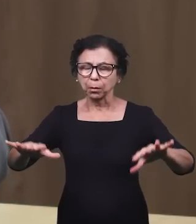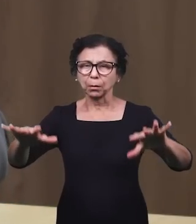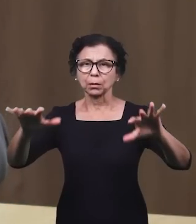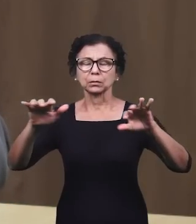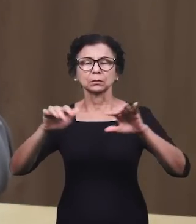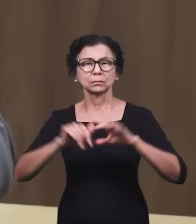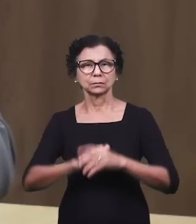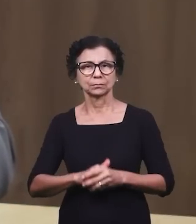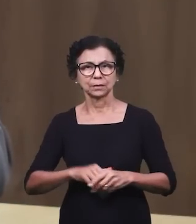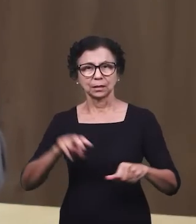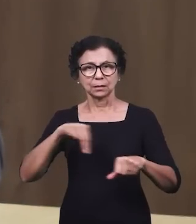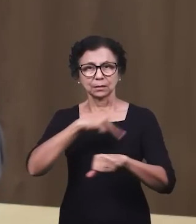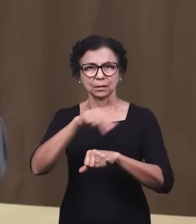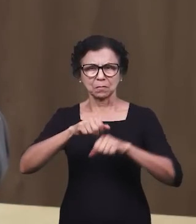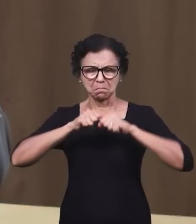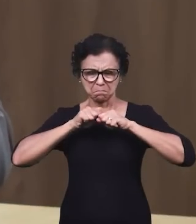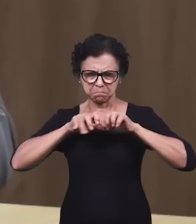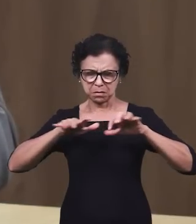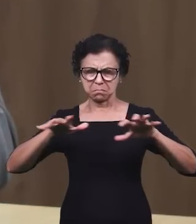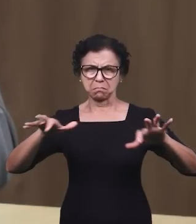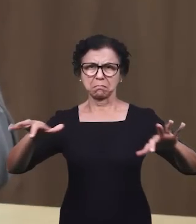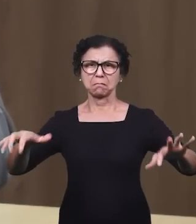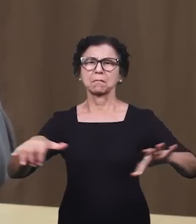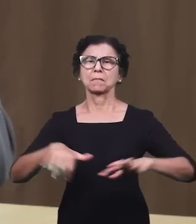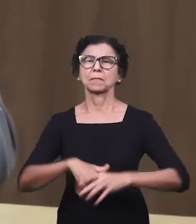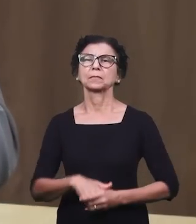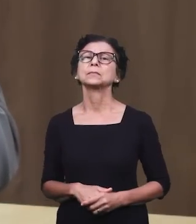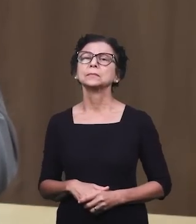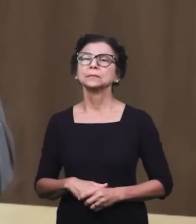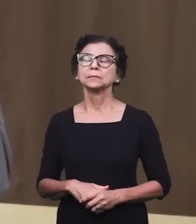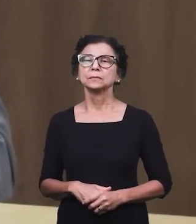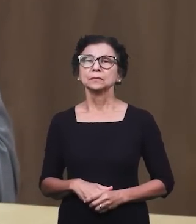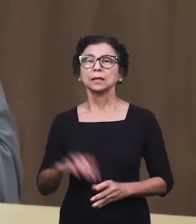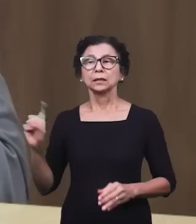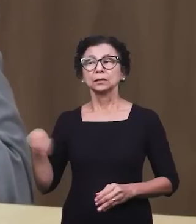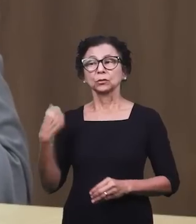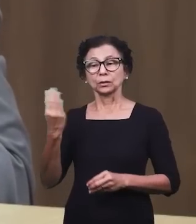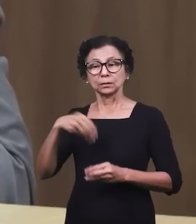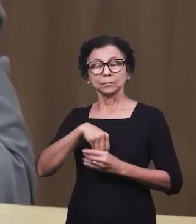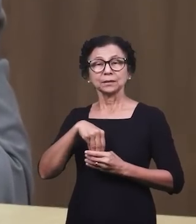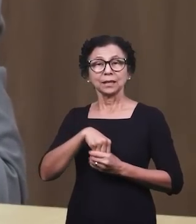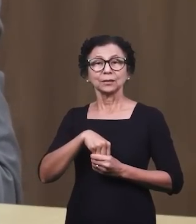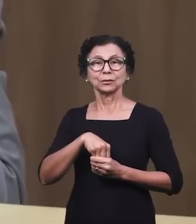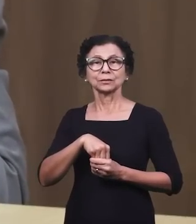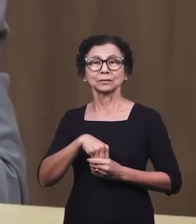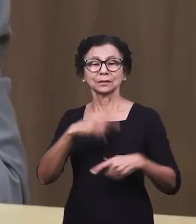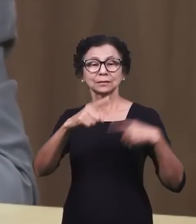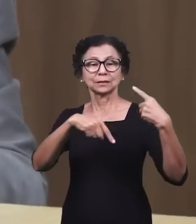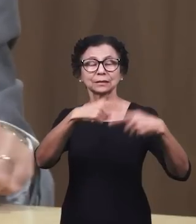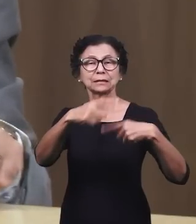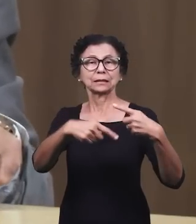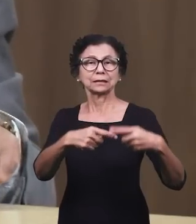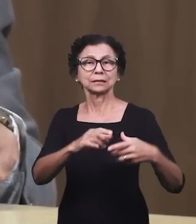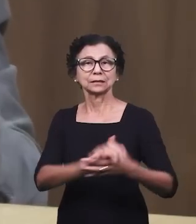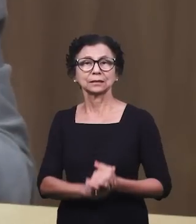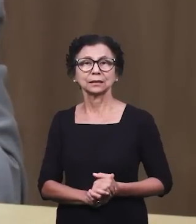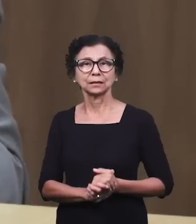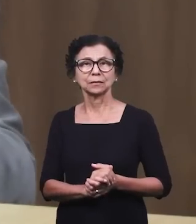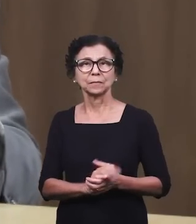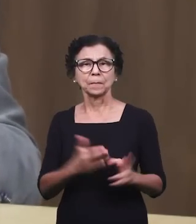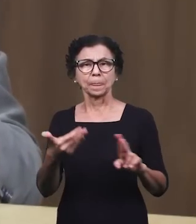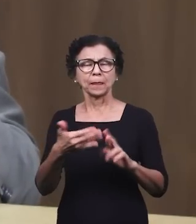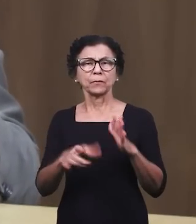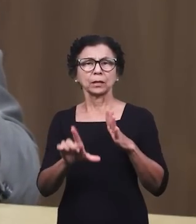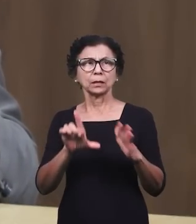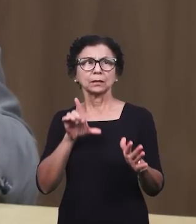seria construído e do qual nós fazemos parte dele hoje, né? Mas ele mostra Abraão, a referência que ele tinha anterior, ele não